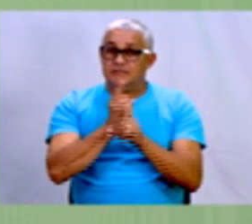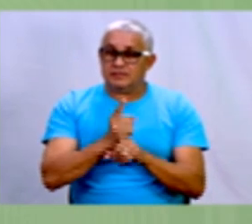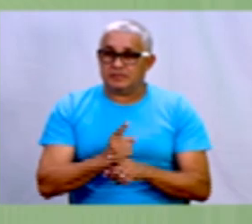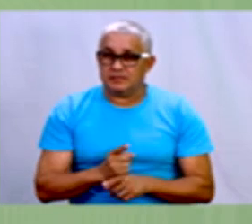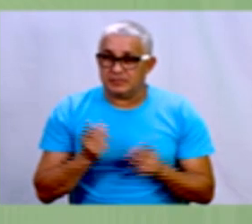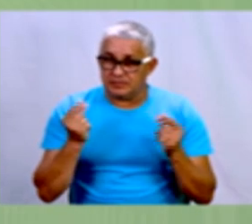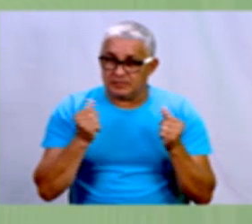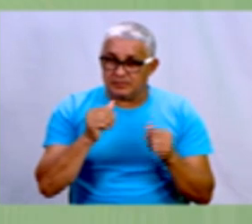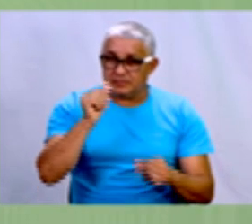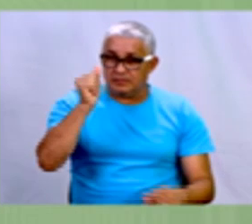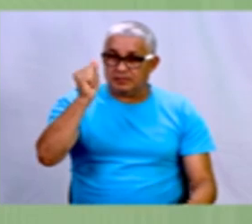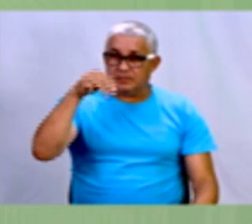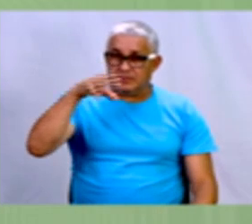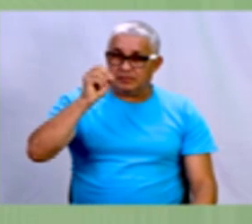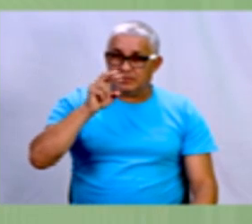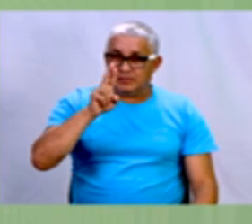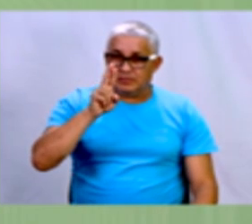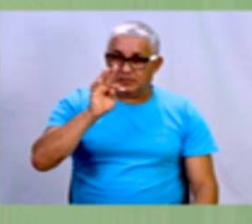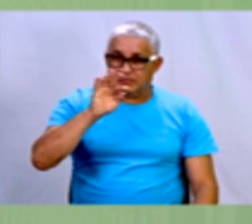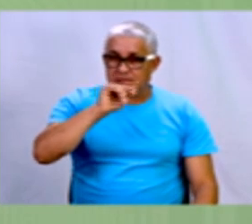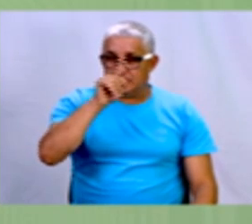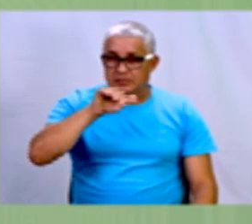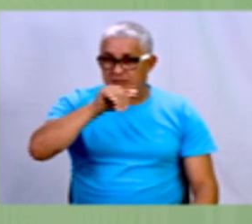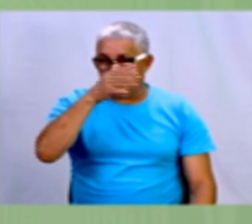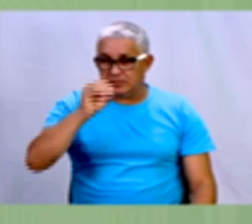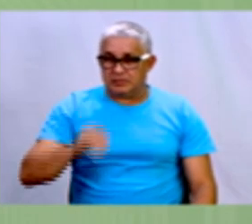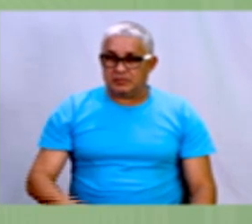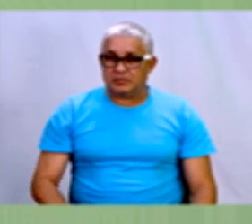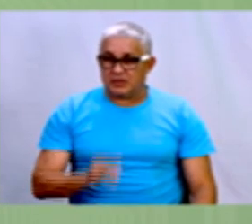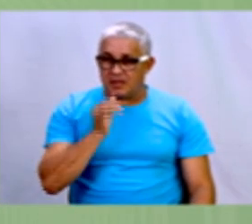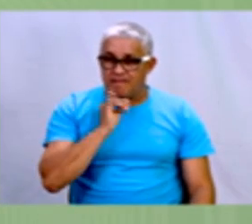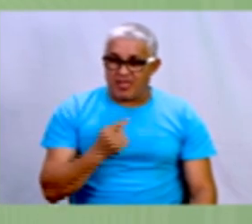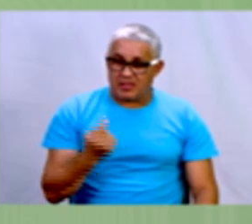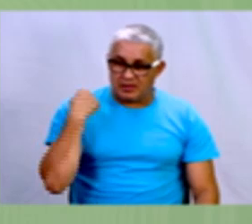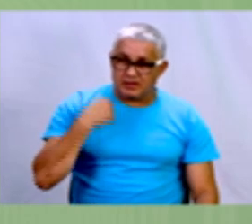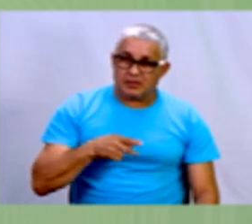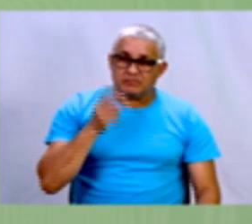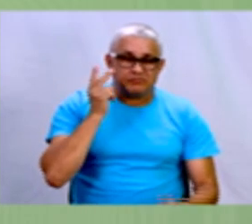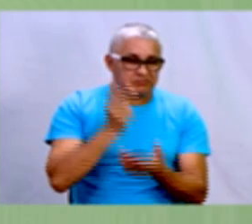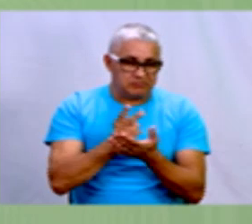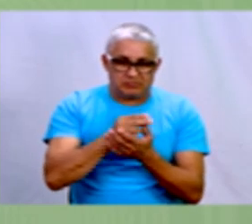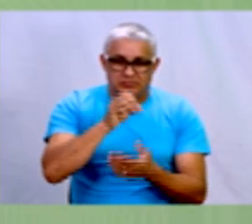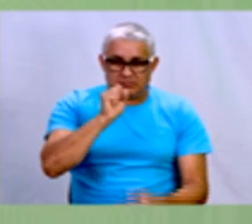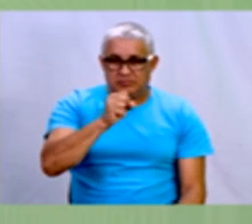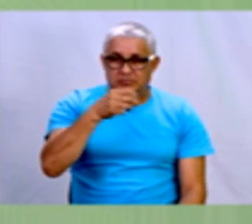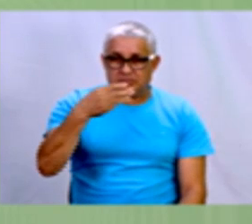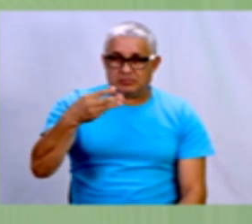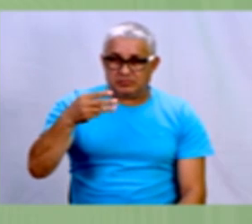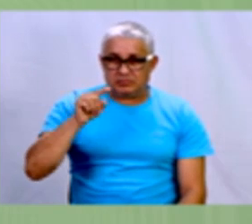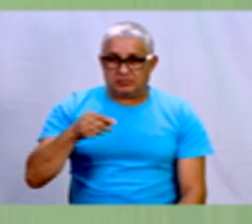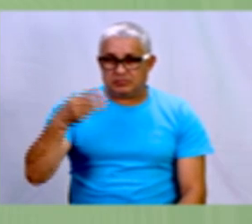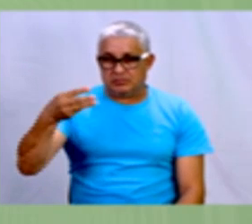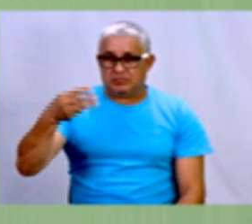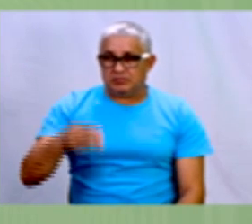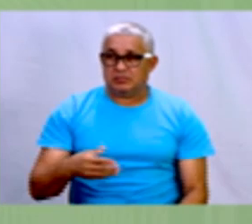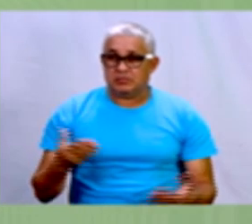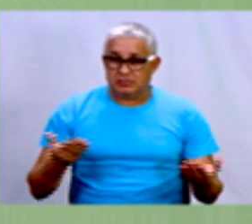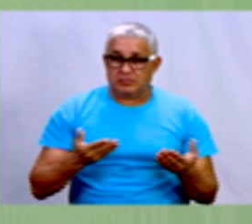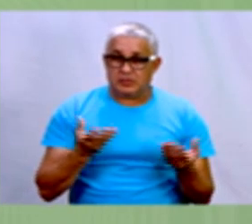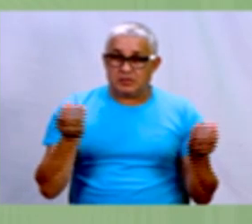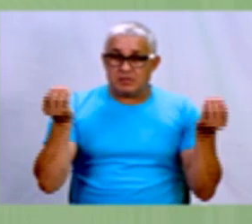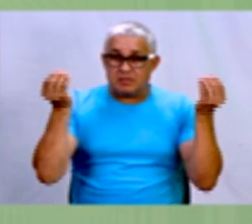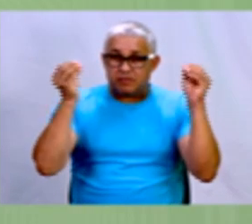valor da amortização, né, no nosso exemplo anterior, que é os mesmos 833,33, e agora a gente vai